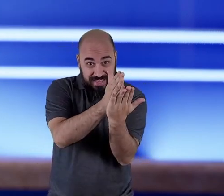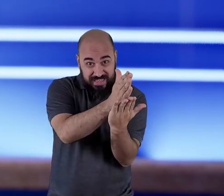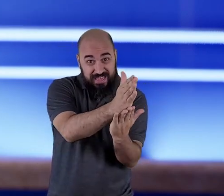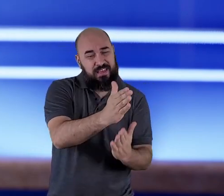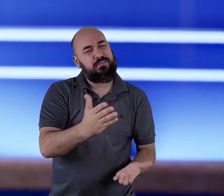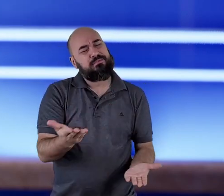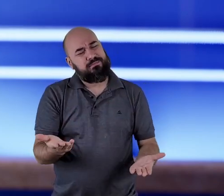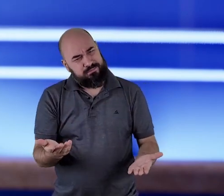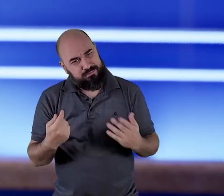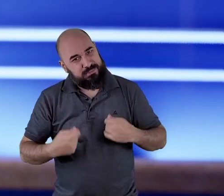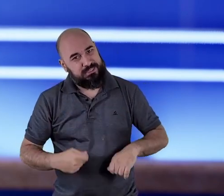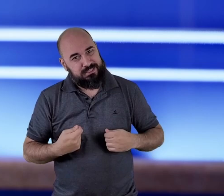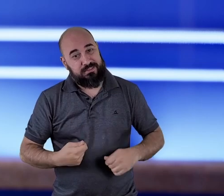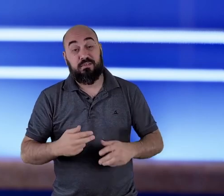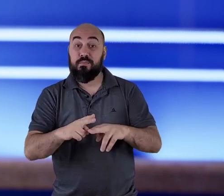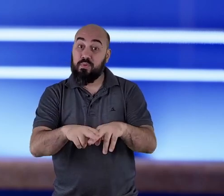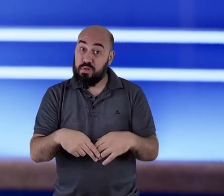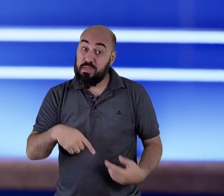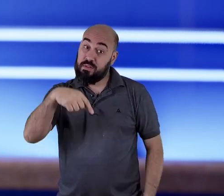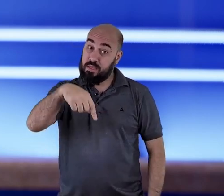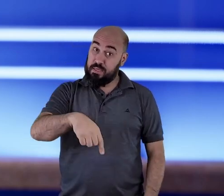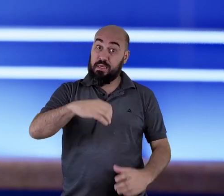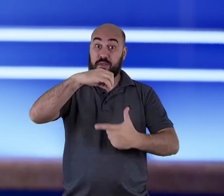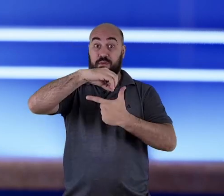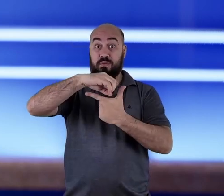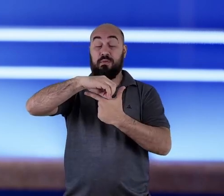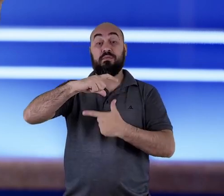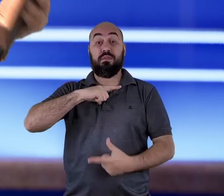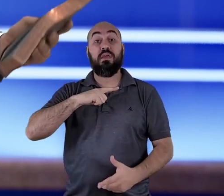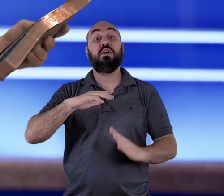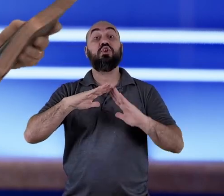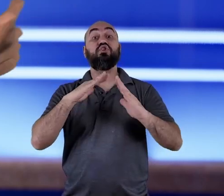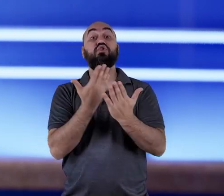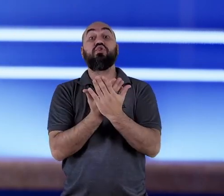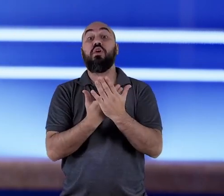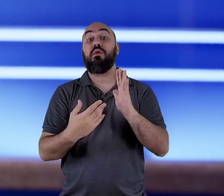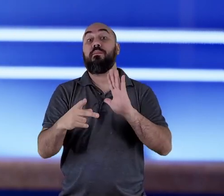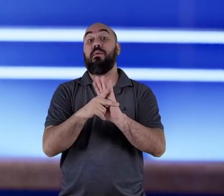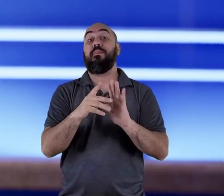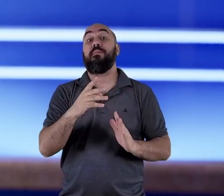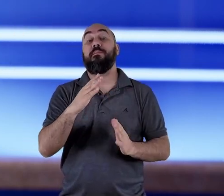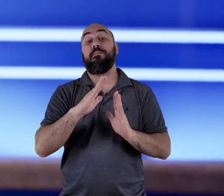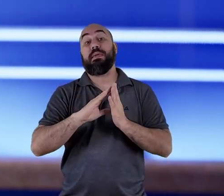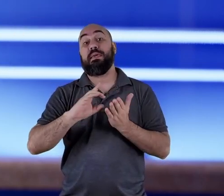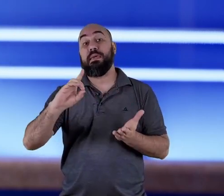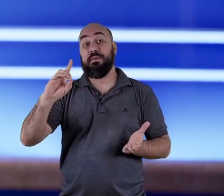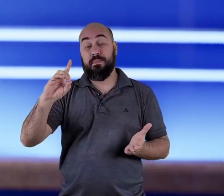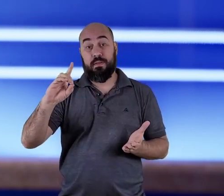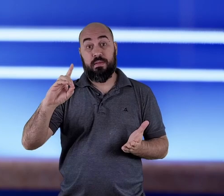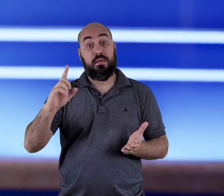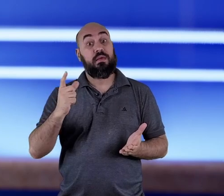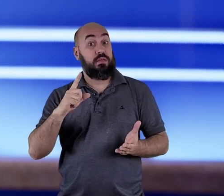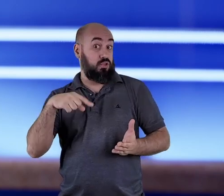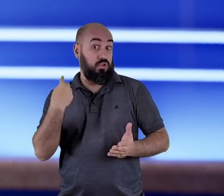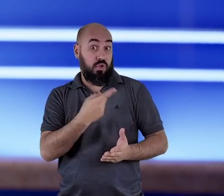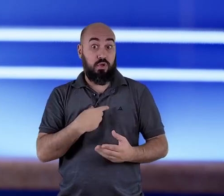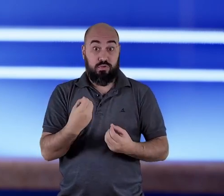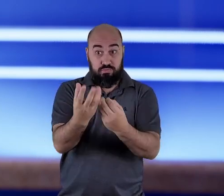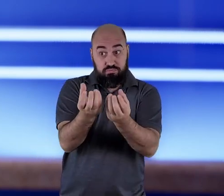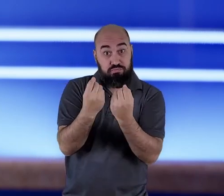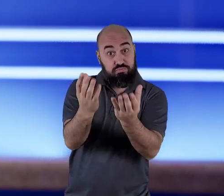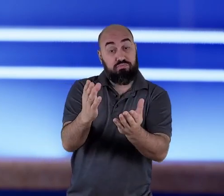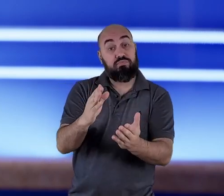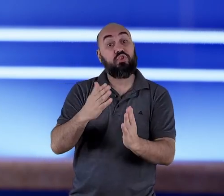temos aqui na Novo Tempo uma escola bíblica que oferece estudos bíblicos para as pessoas. E esses estudos bíblicos